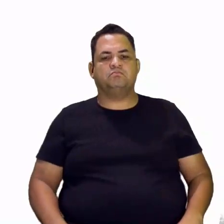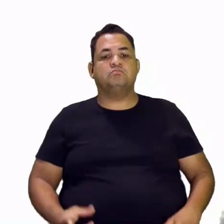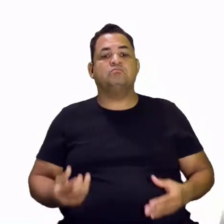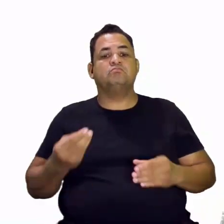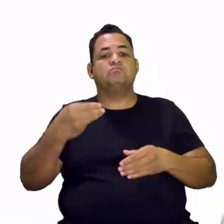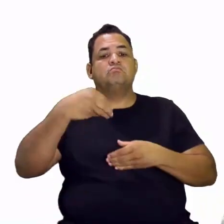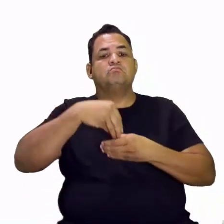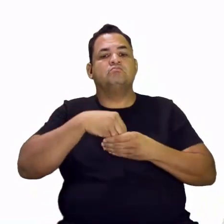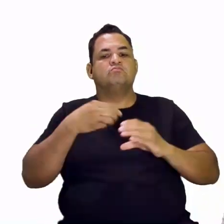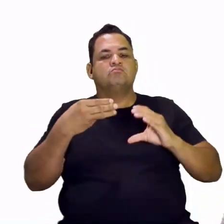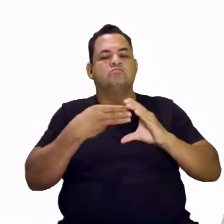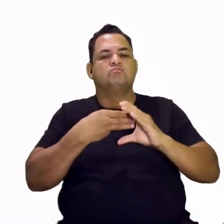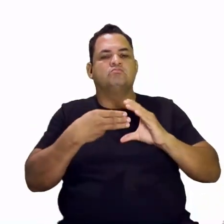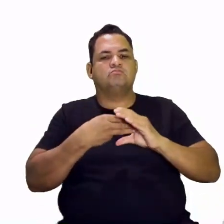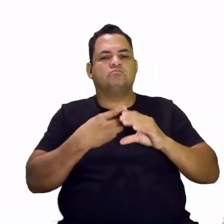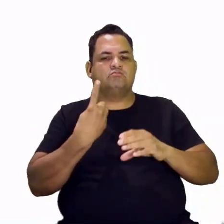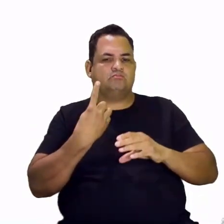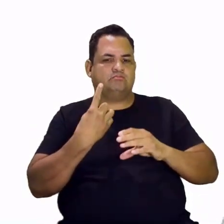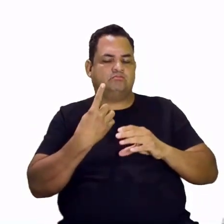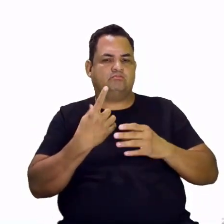não vamos encontrar